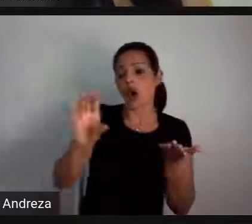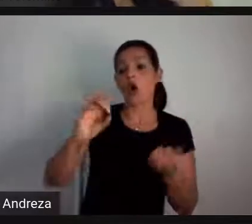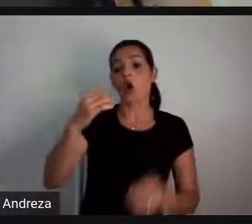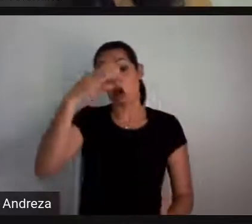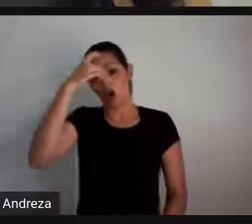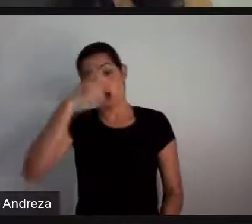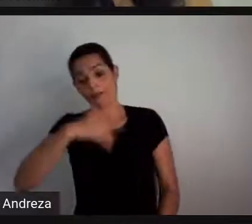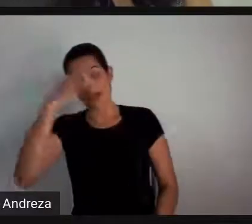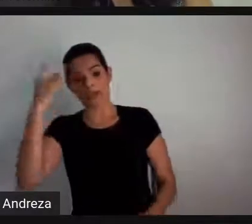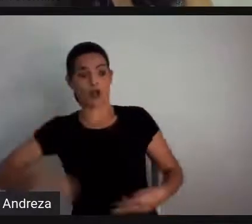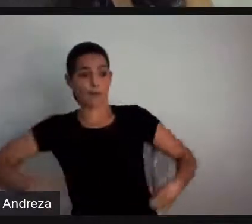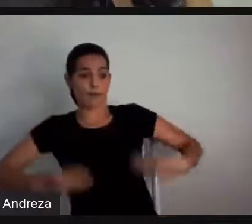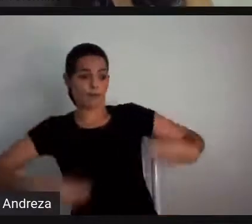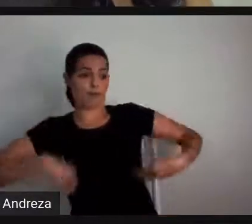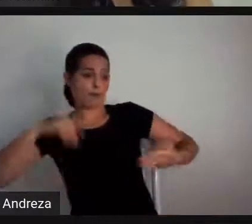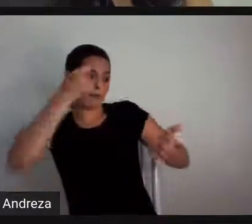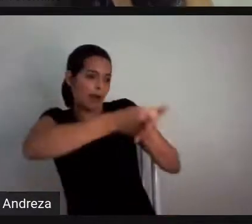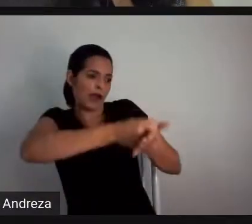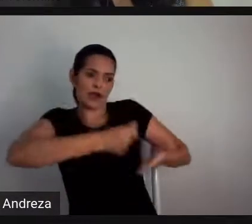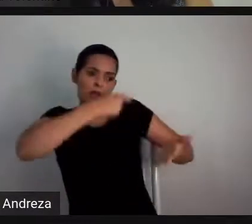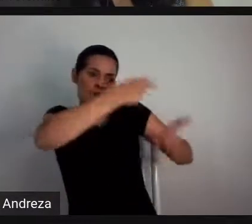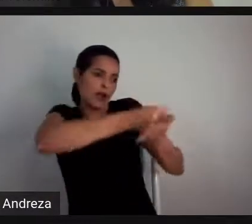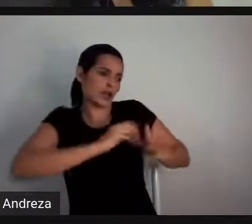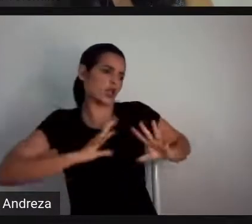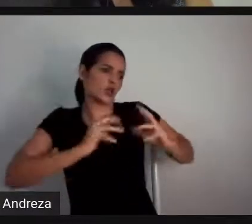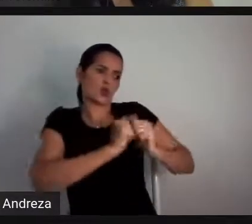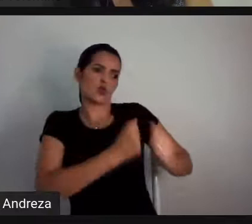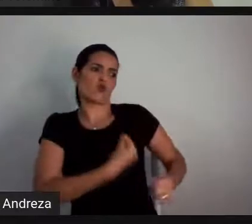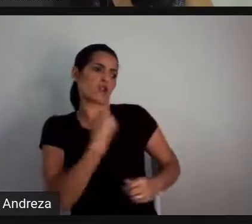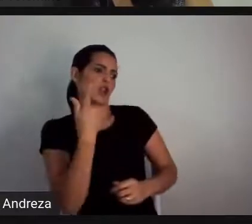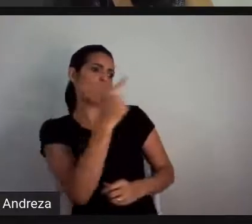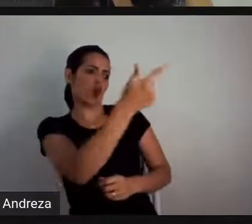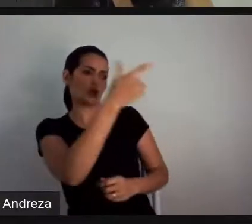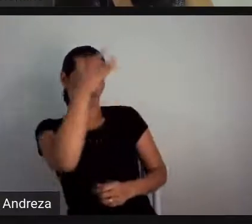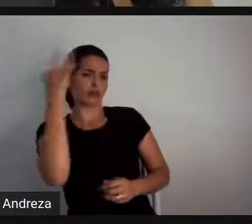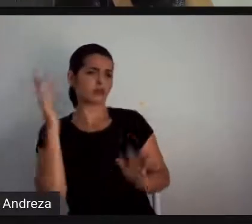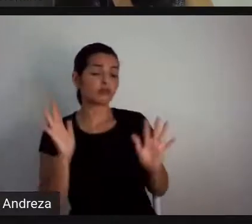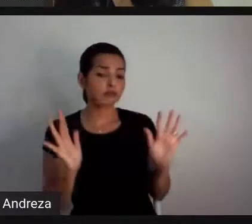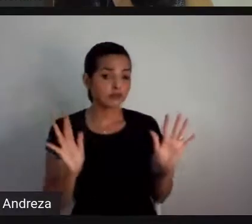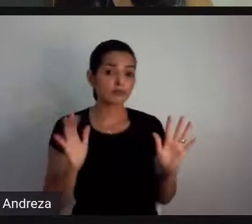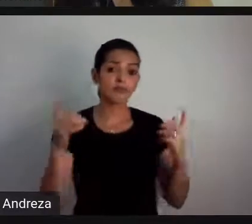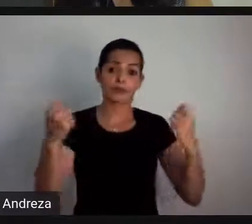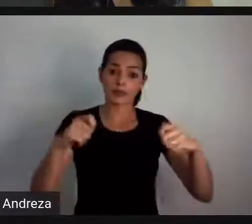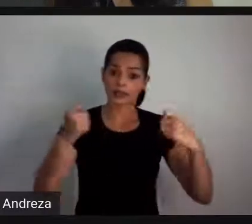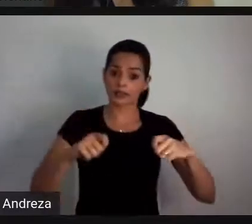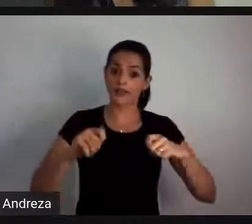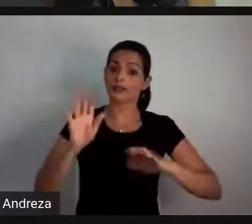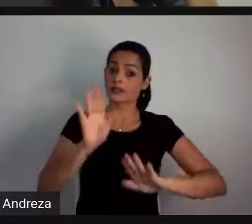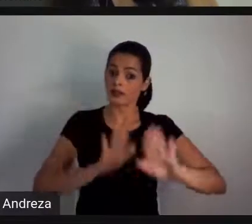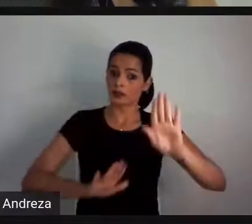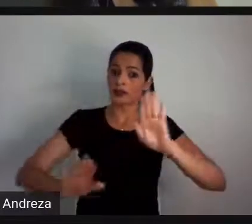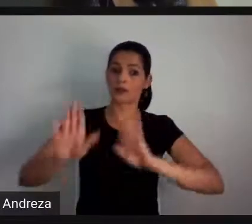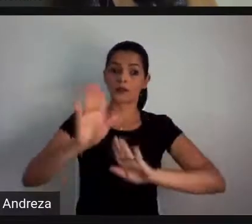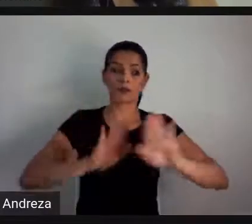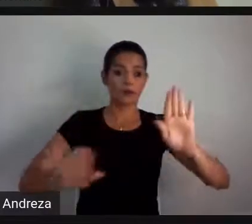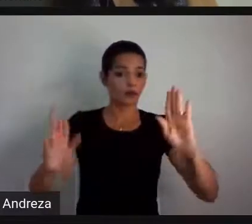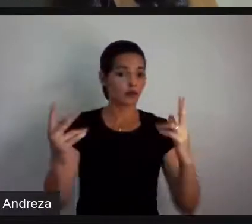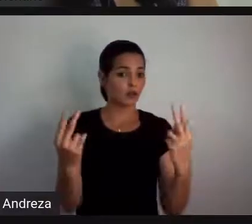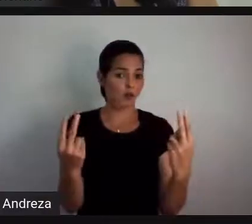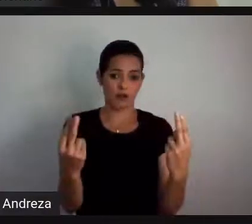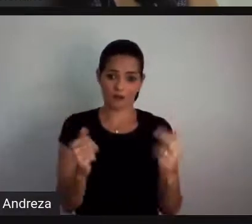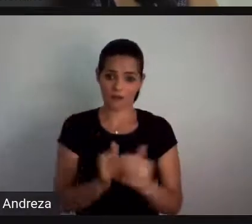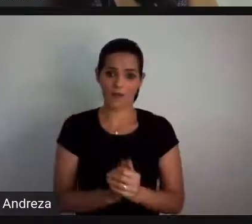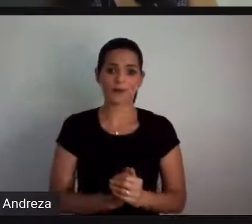tudo. Então, são coisas que a gente precisa estar olhando e cuidando. Tá?